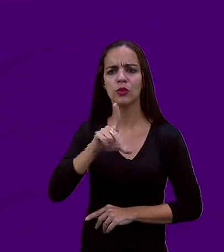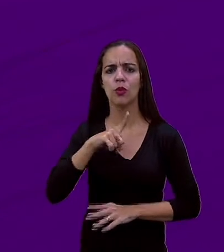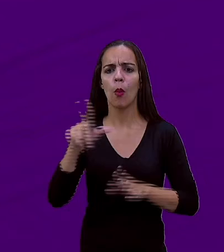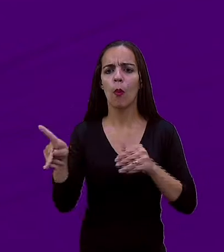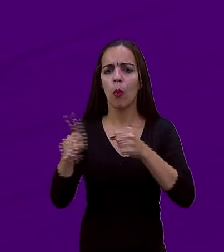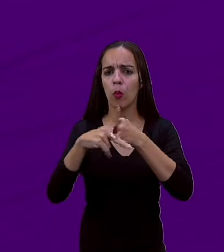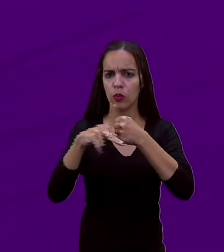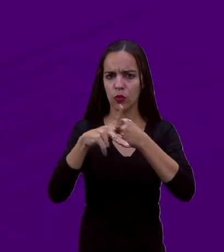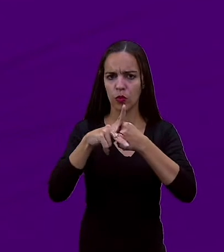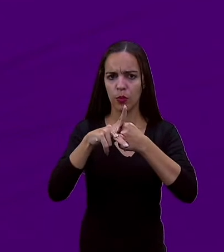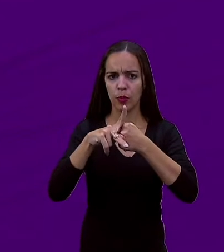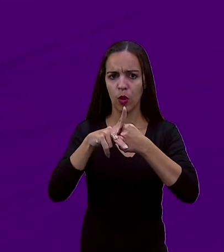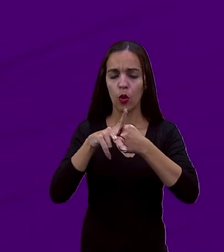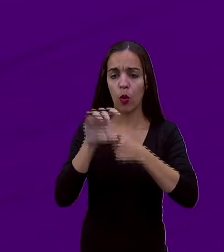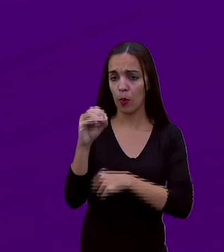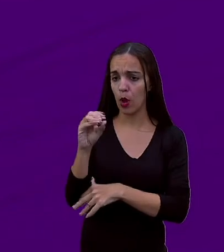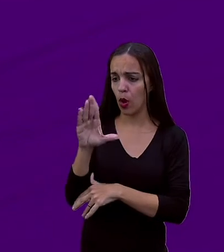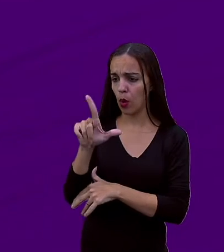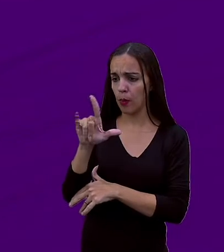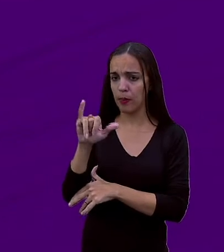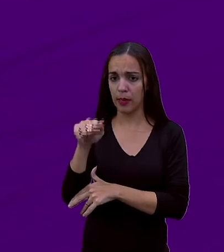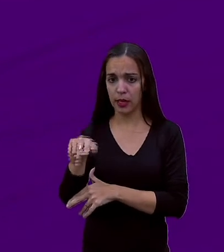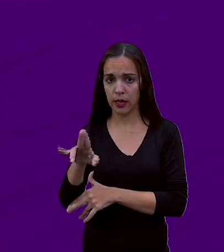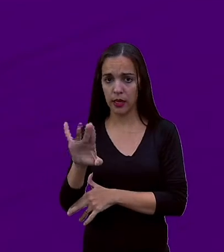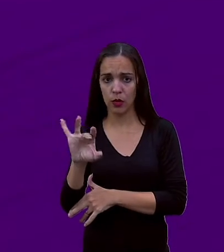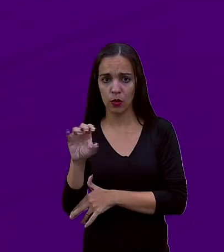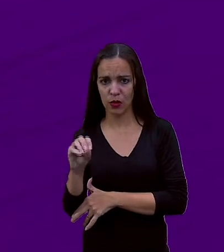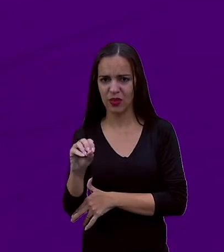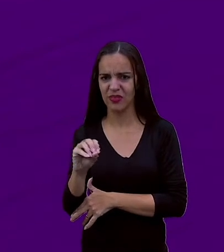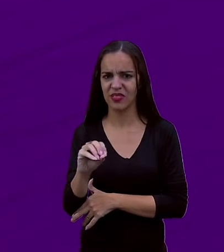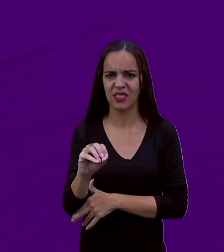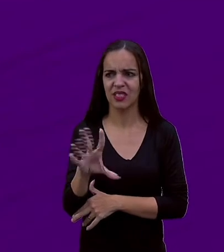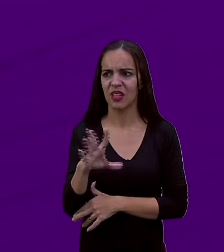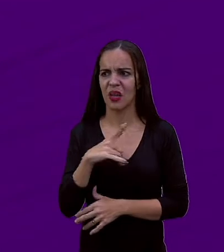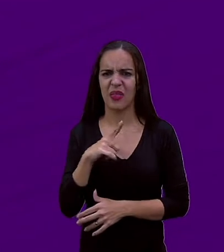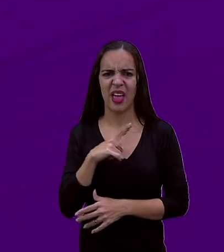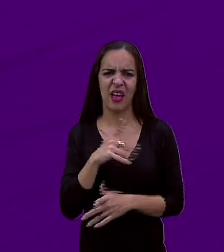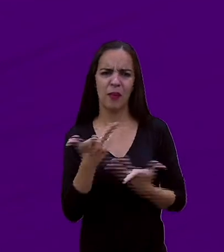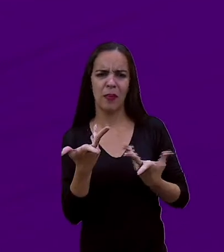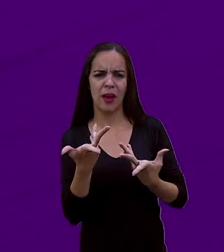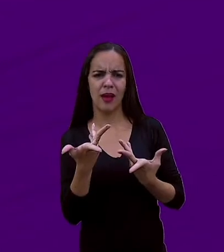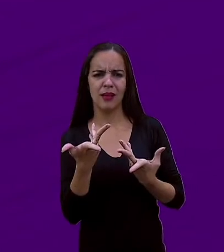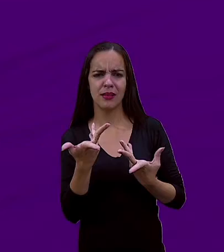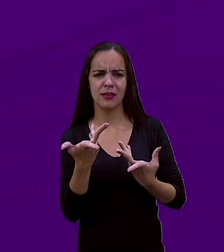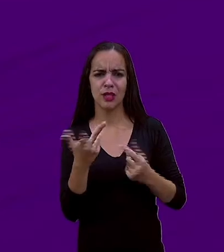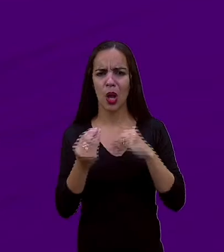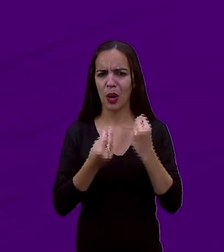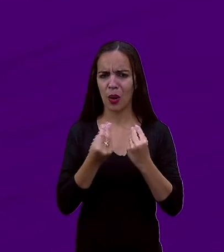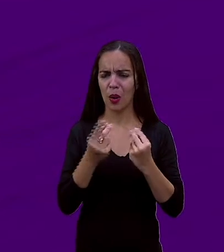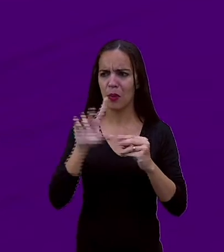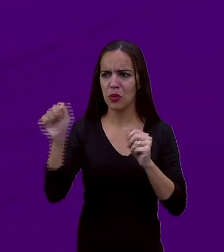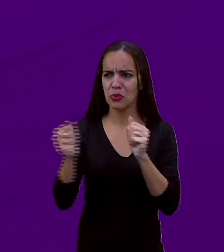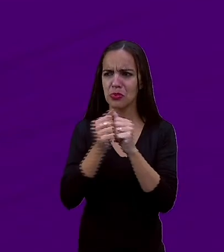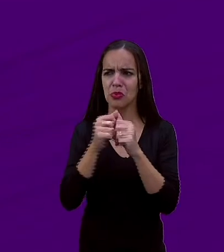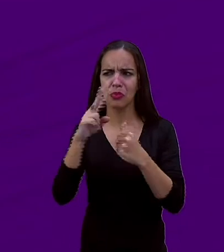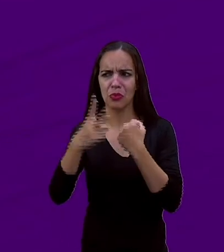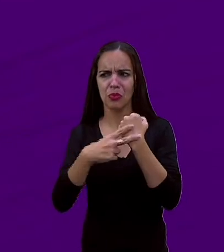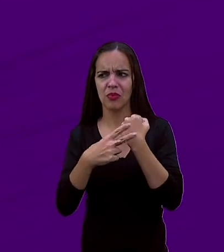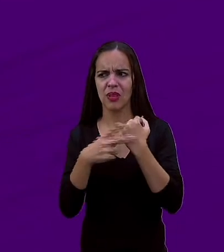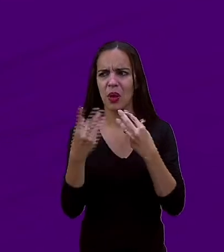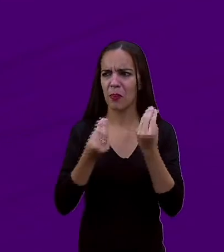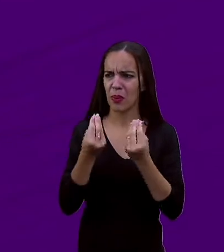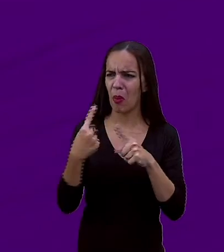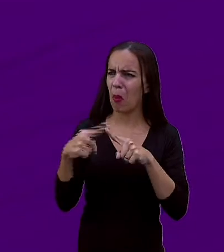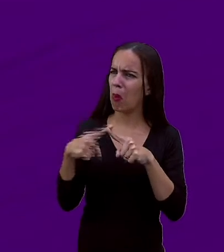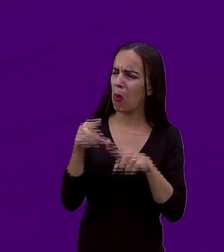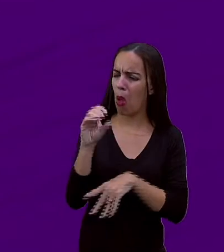pronome oblíquo junto do verbo. Ah, professora, é agora mesmo que não dá para entender nada. Eu nem lembro o que é pronome, como que eu vou saber o